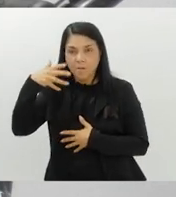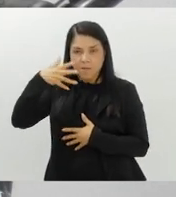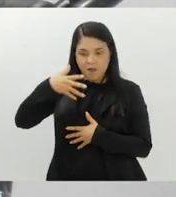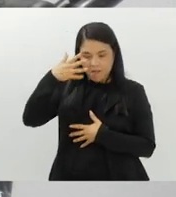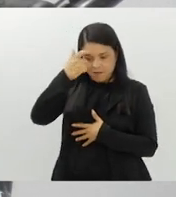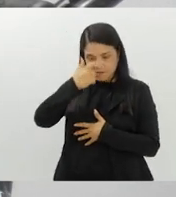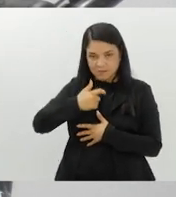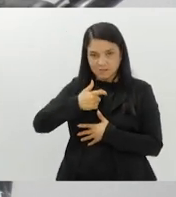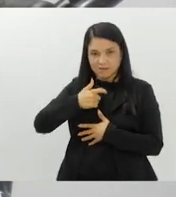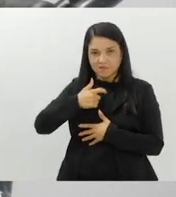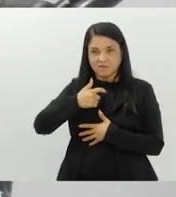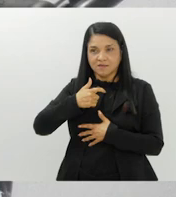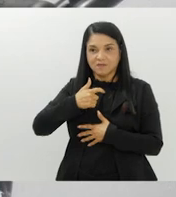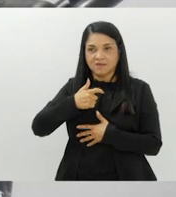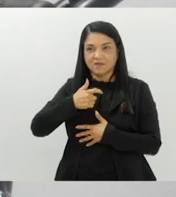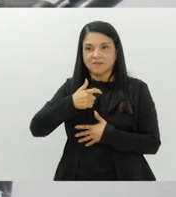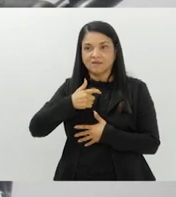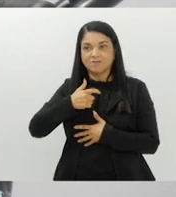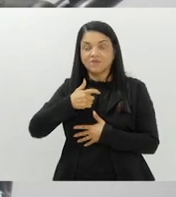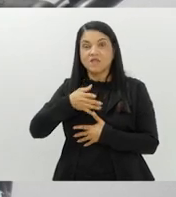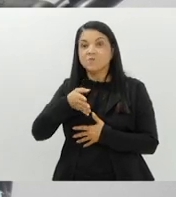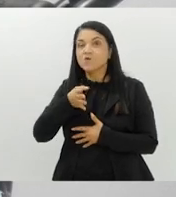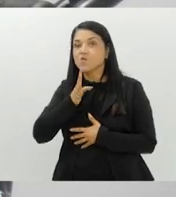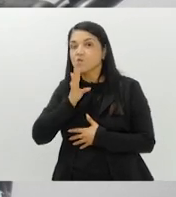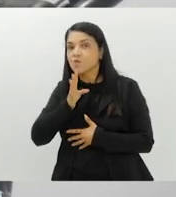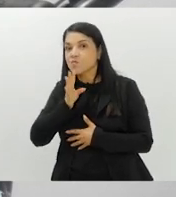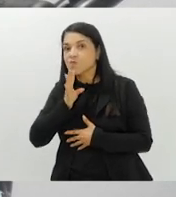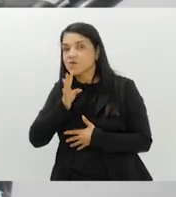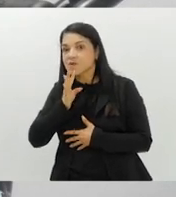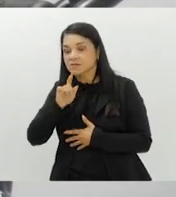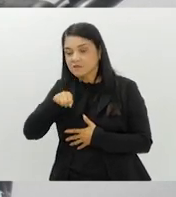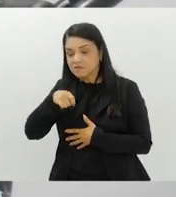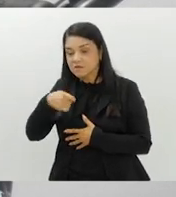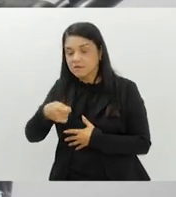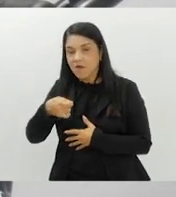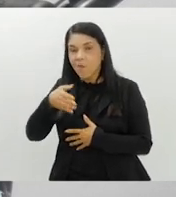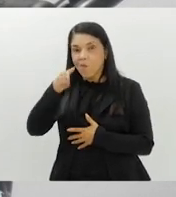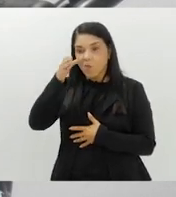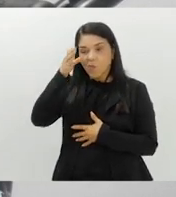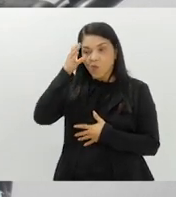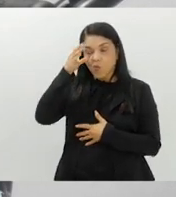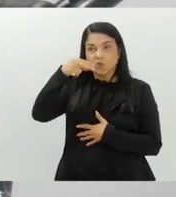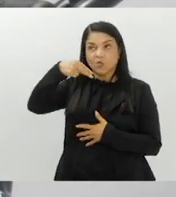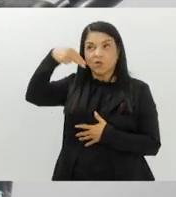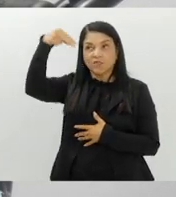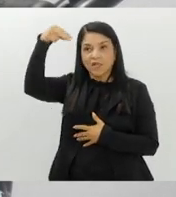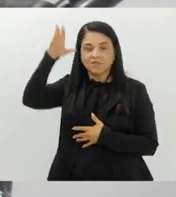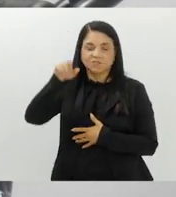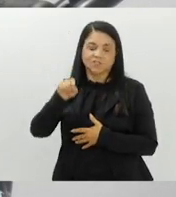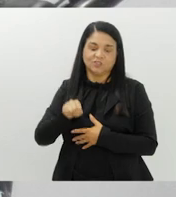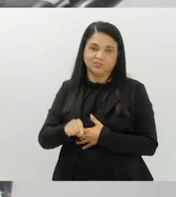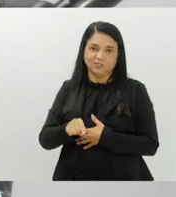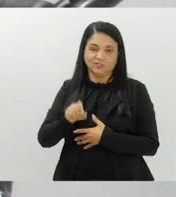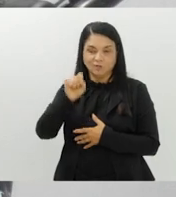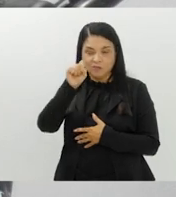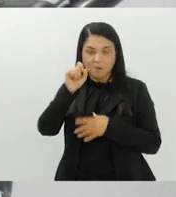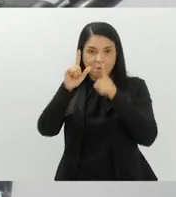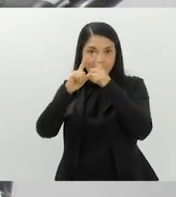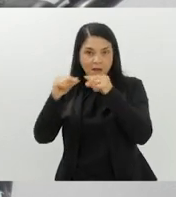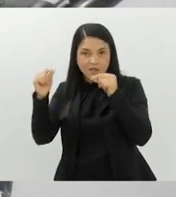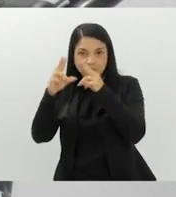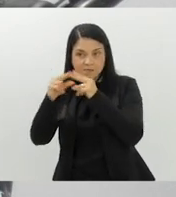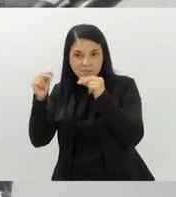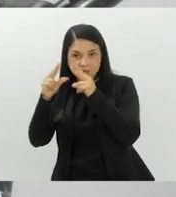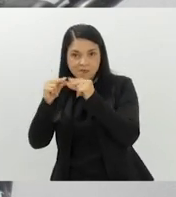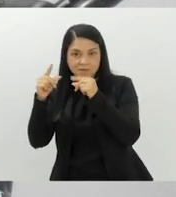minha nacional, por exemplo, ele me conheceu dessa forma lá no Nordeste, me conheceu dessa forma lá em Brasília,